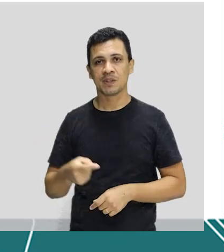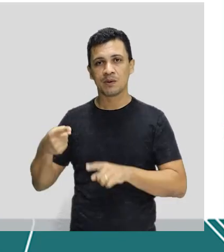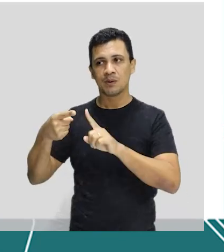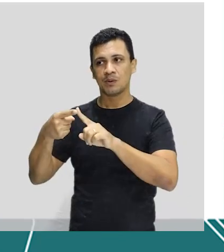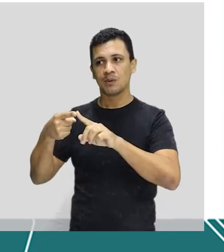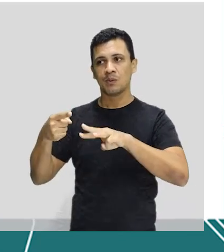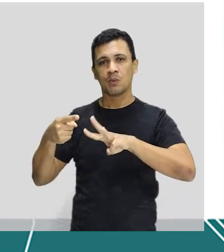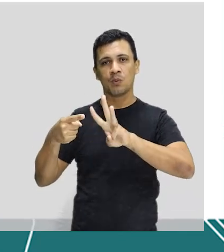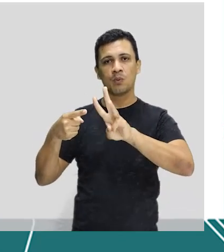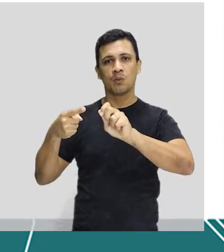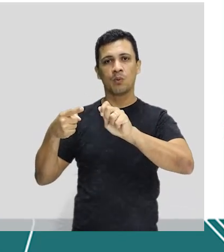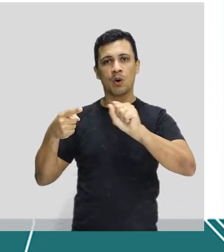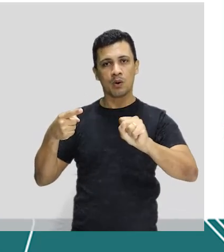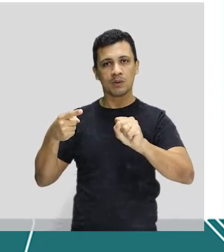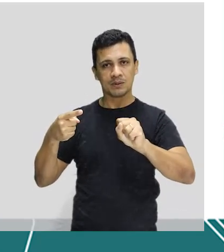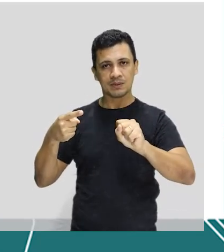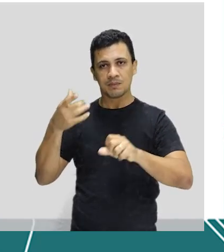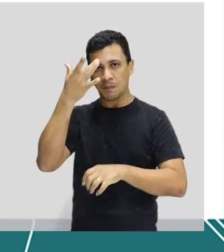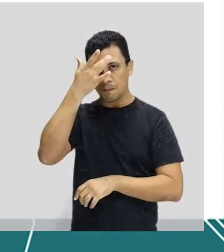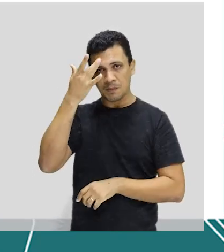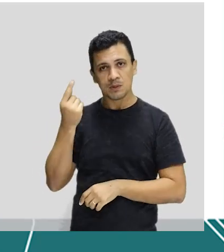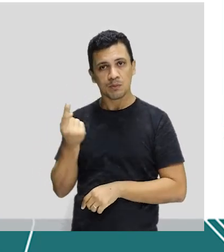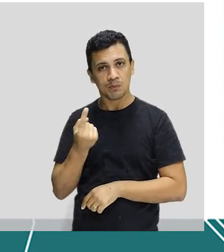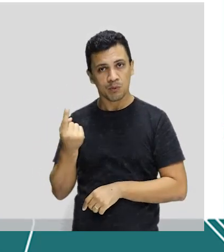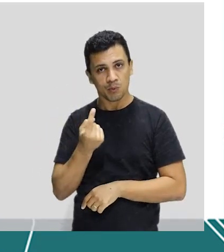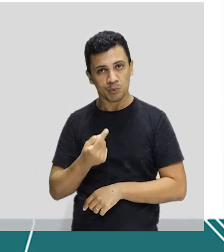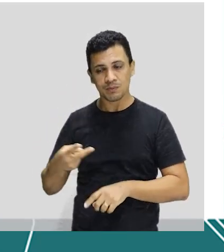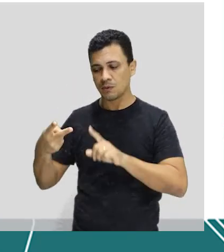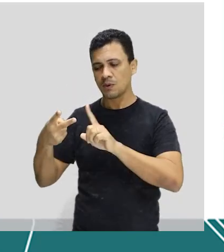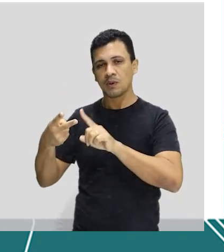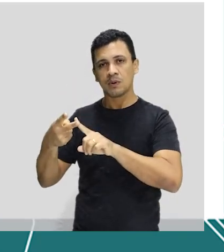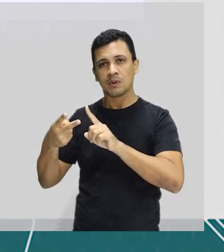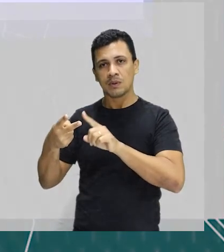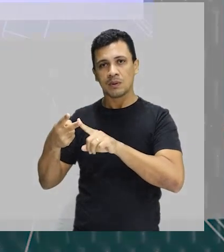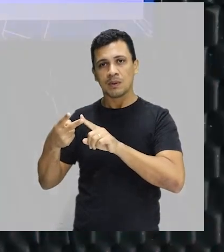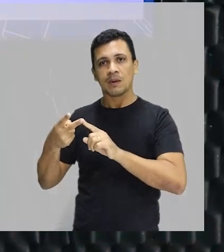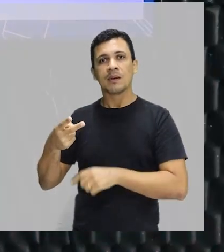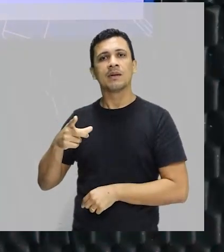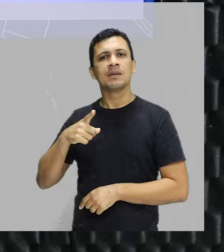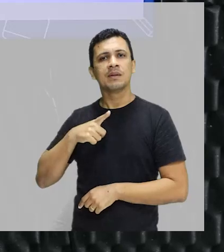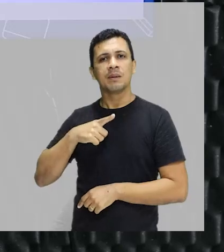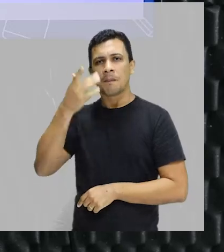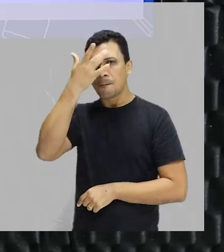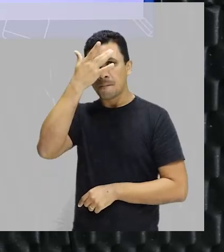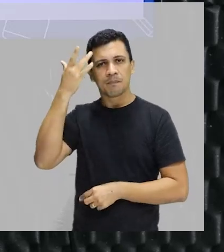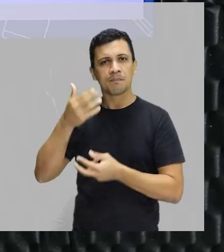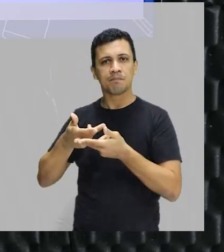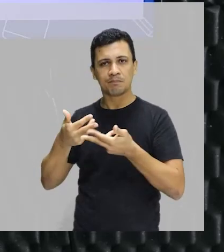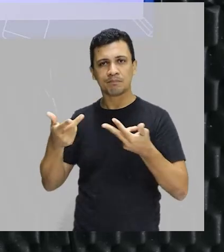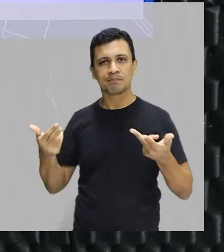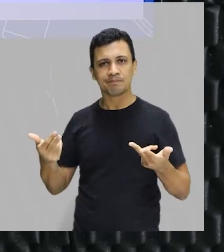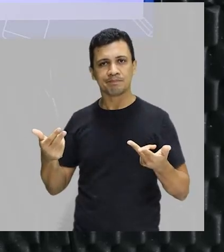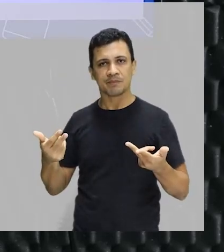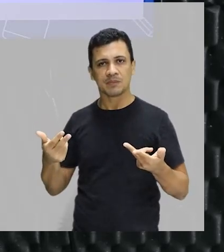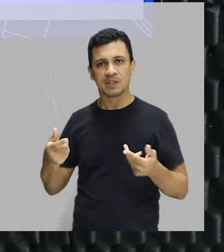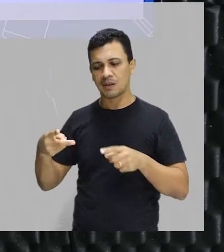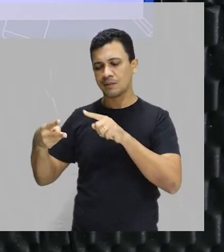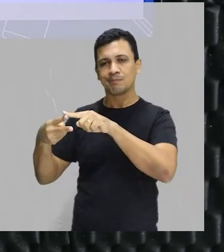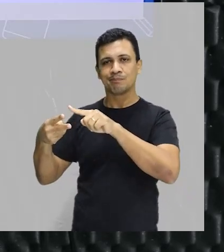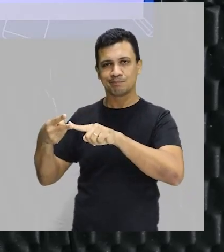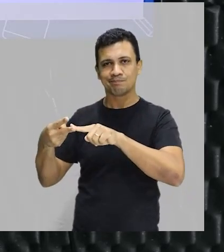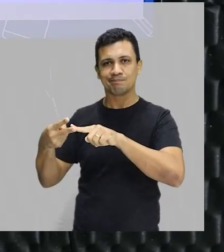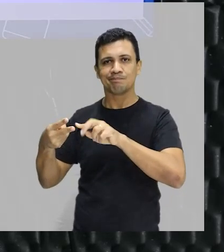para o singular. Were, eu uso para o plural. Tá? Tem essa separação entre os